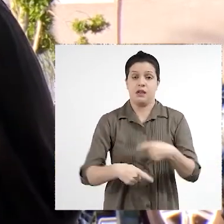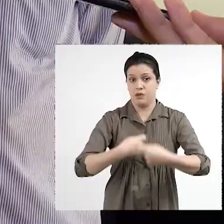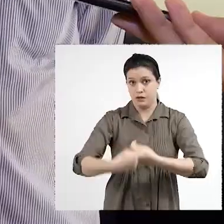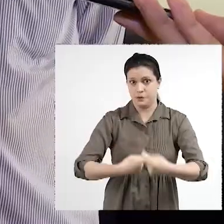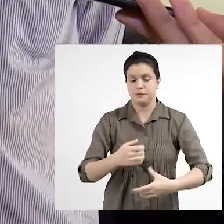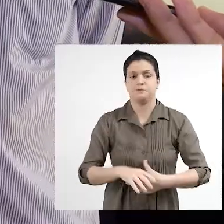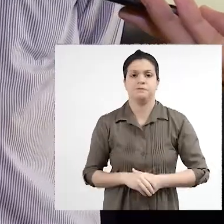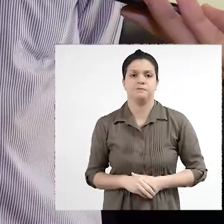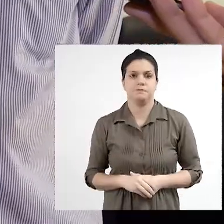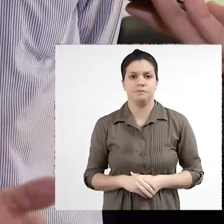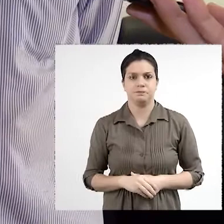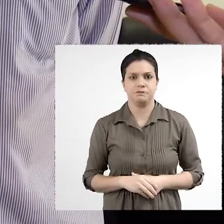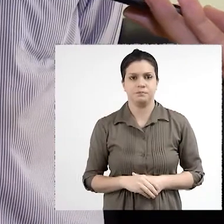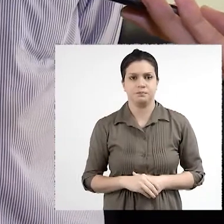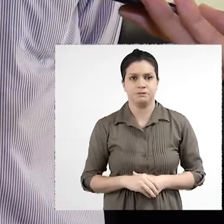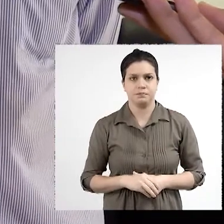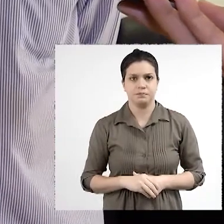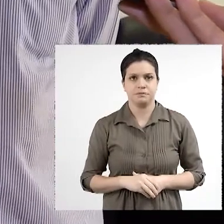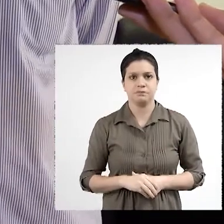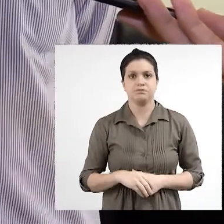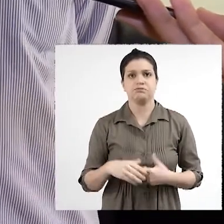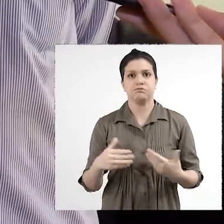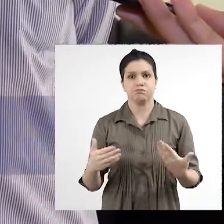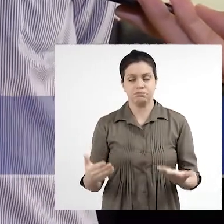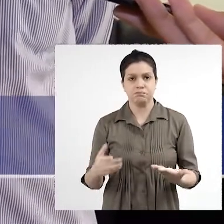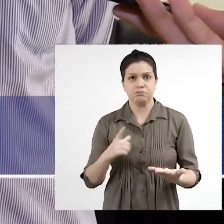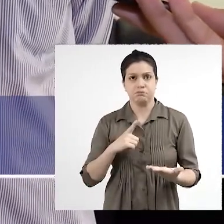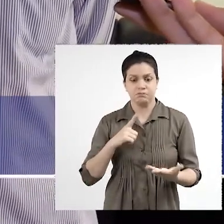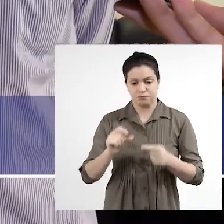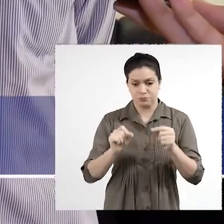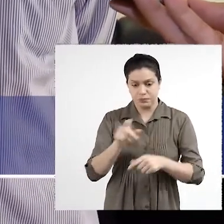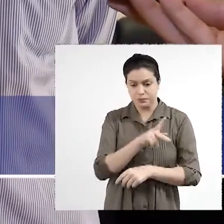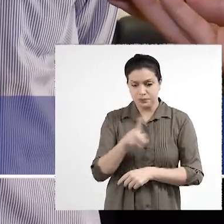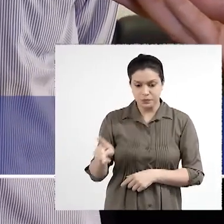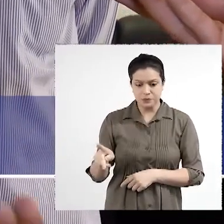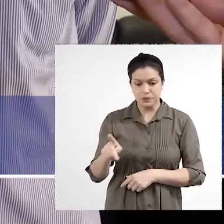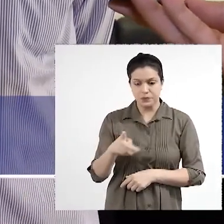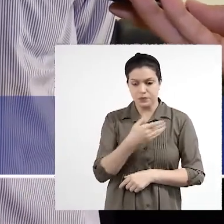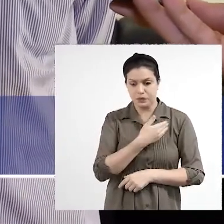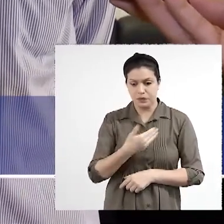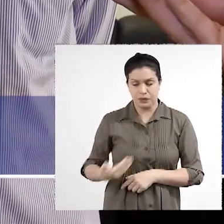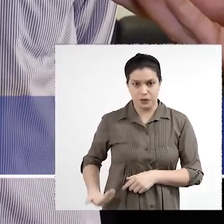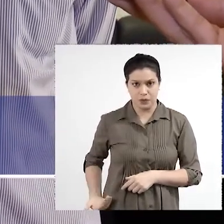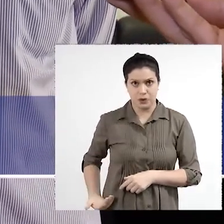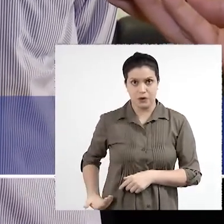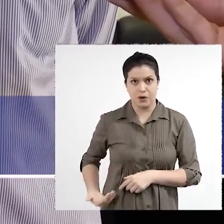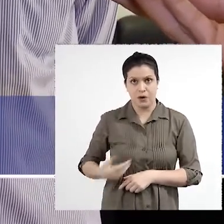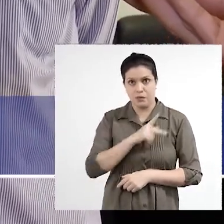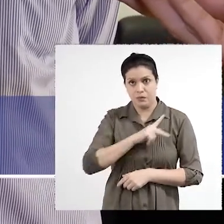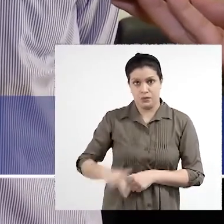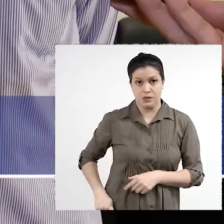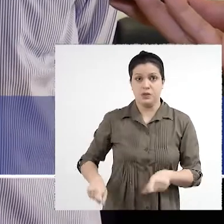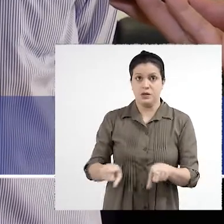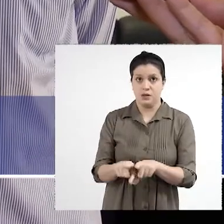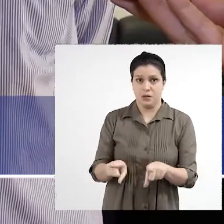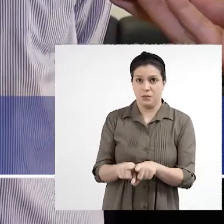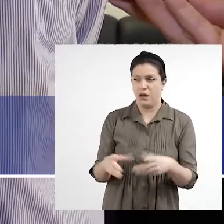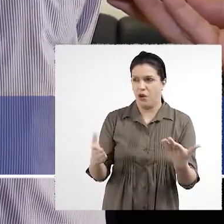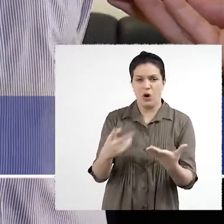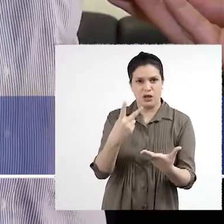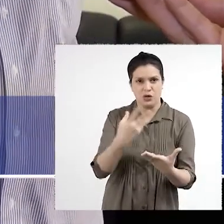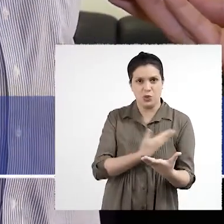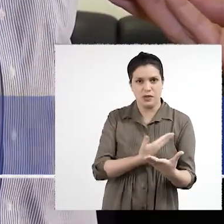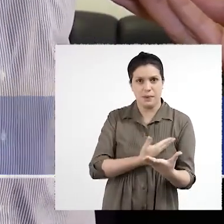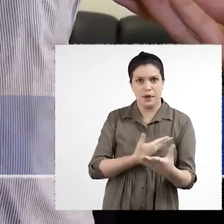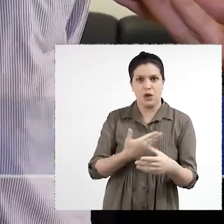economia. O governo está aberto, né? Hoje dialogamos com o presidente da República, com os governadores do Centro-Oeste. Agora eu estava falando